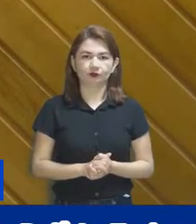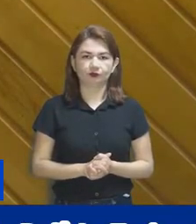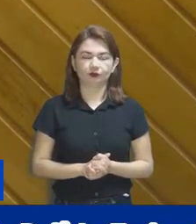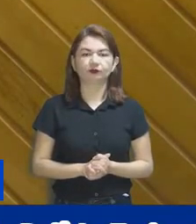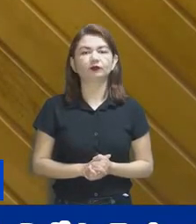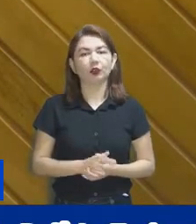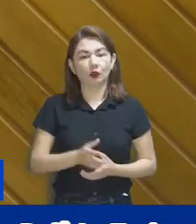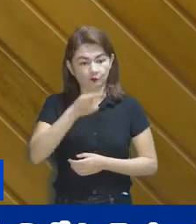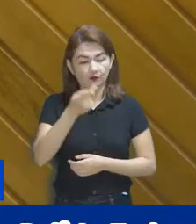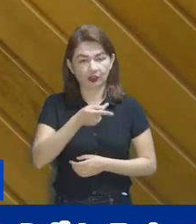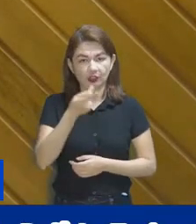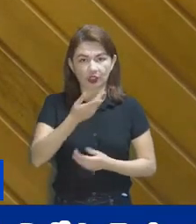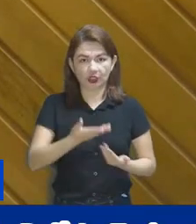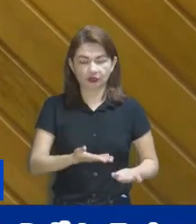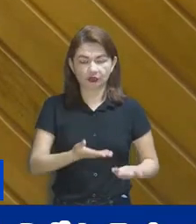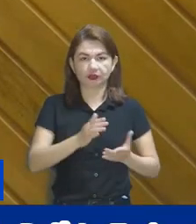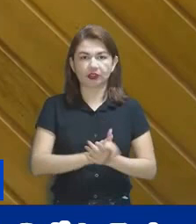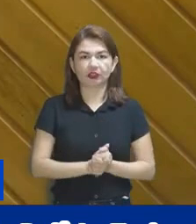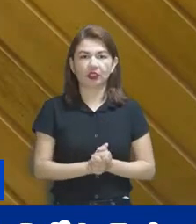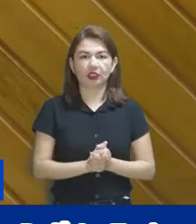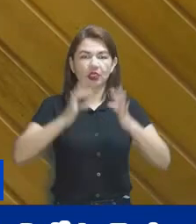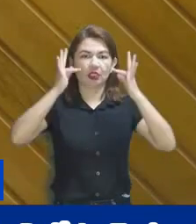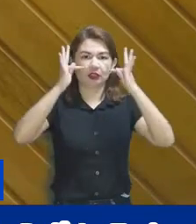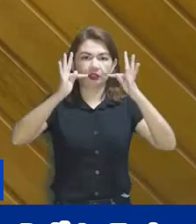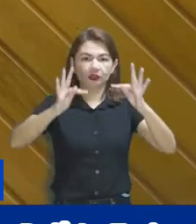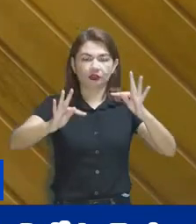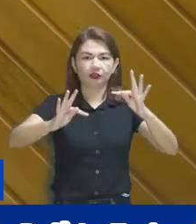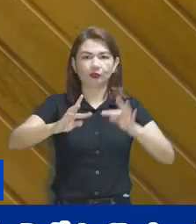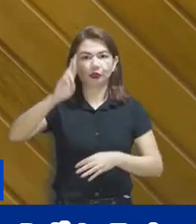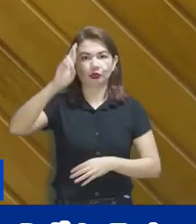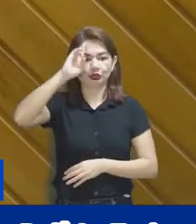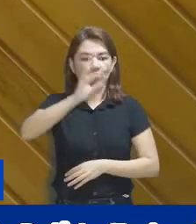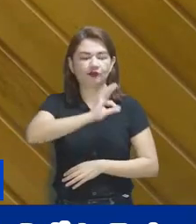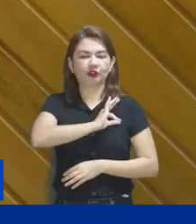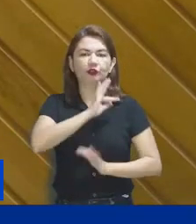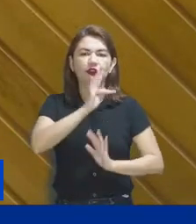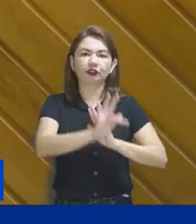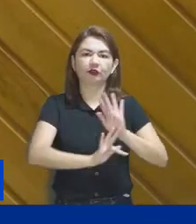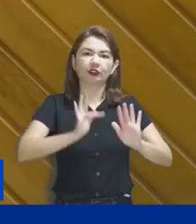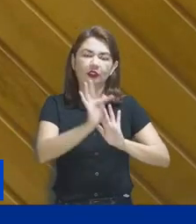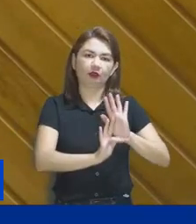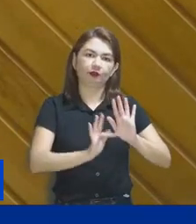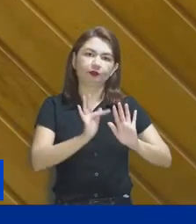colhido o depoimento testemunhal do delegado da Polícia Federal.